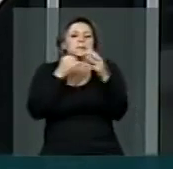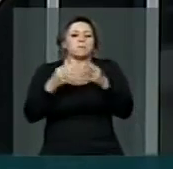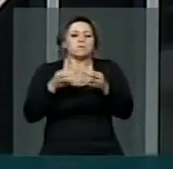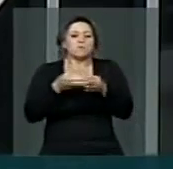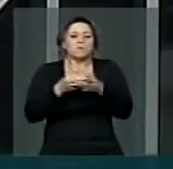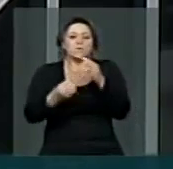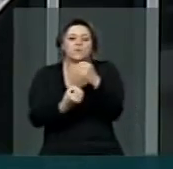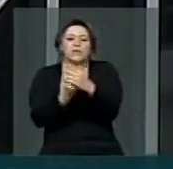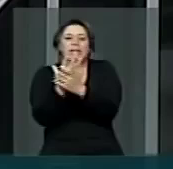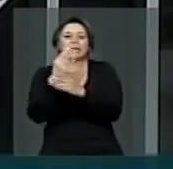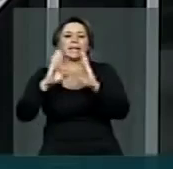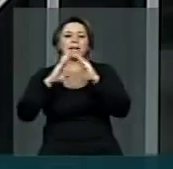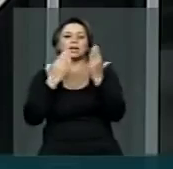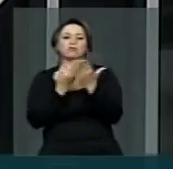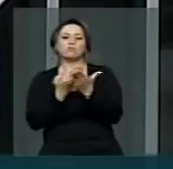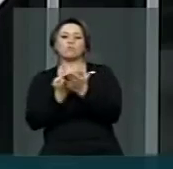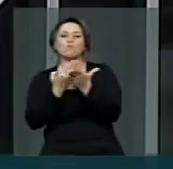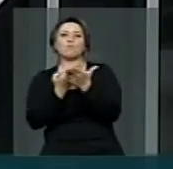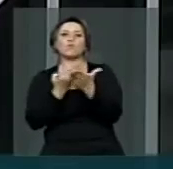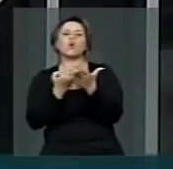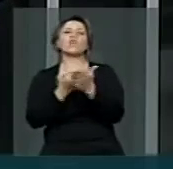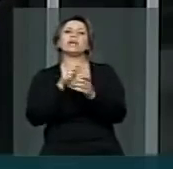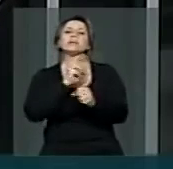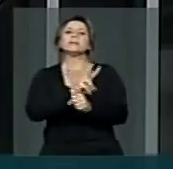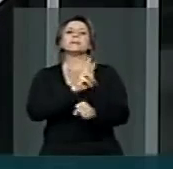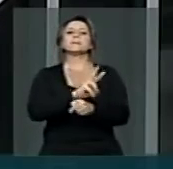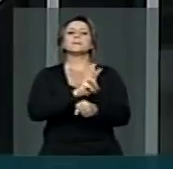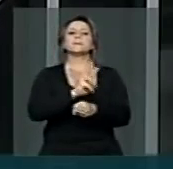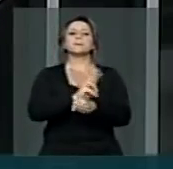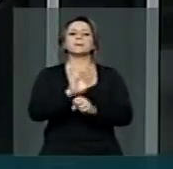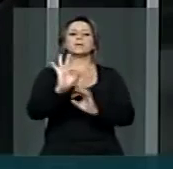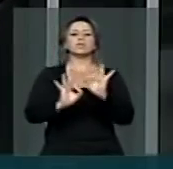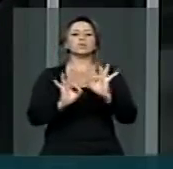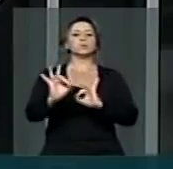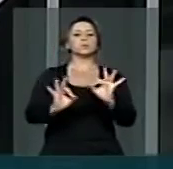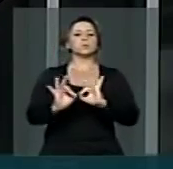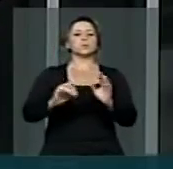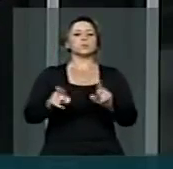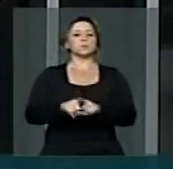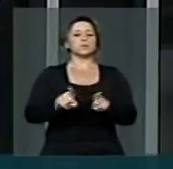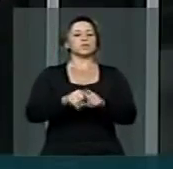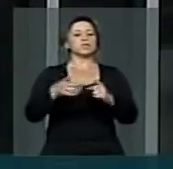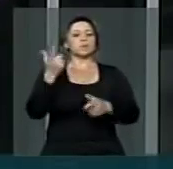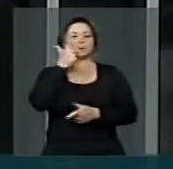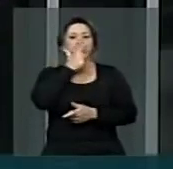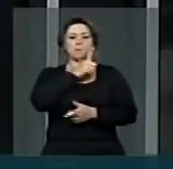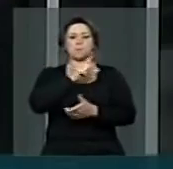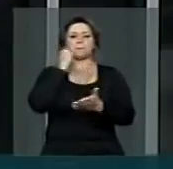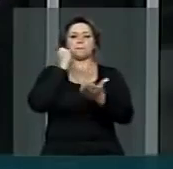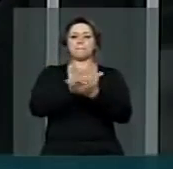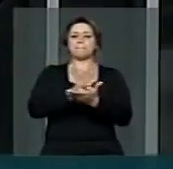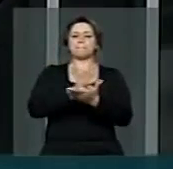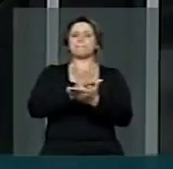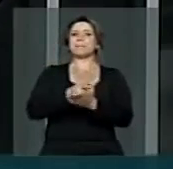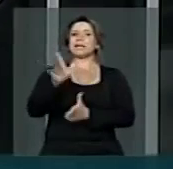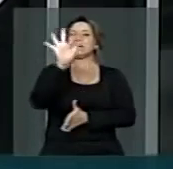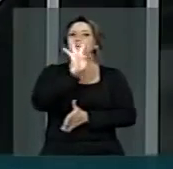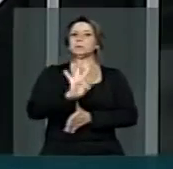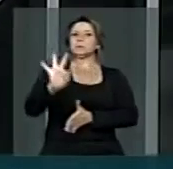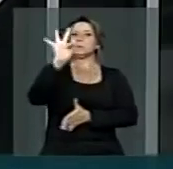grupos, inclusive de fundos de investimento de escala global, que adquirem